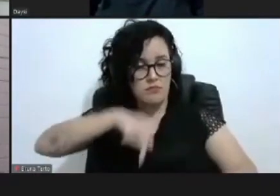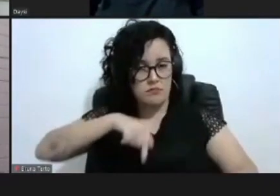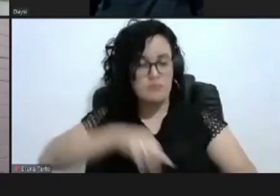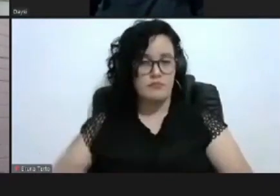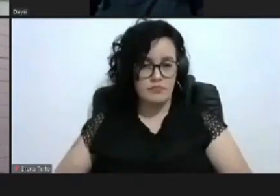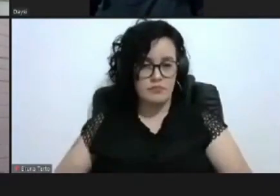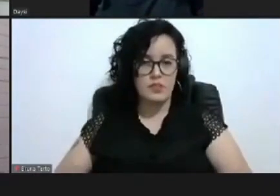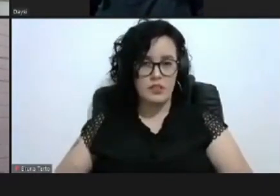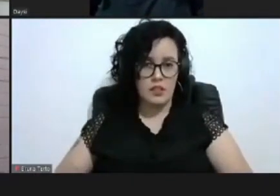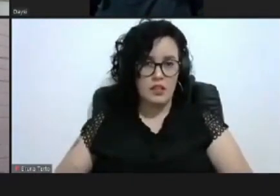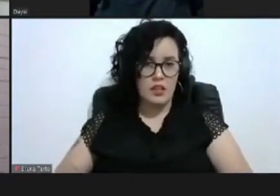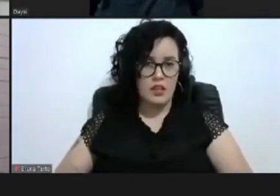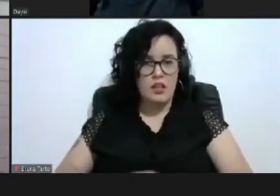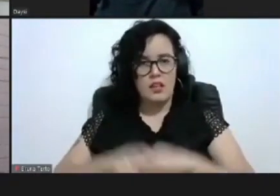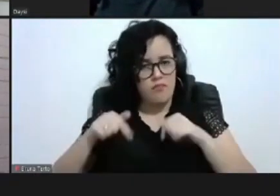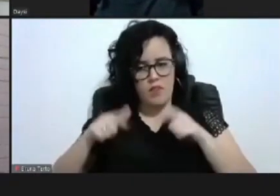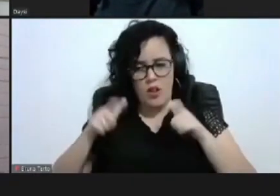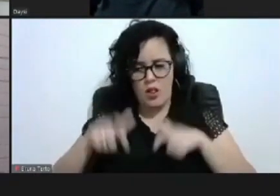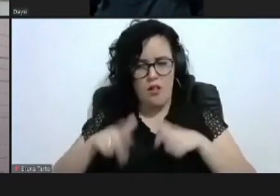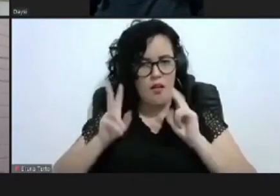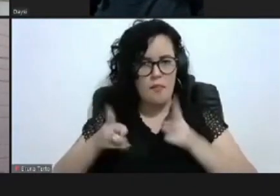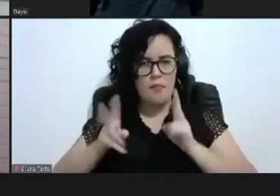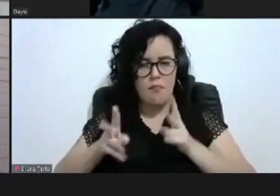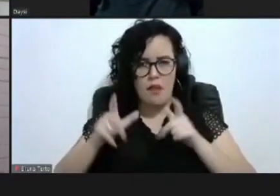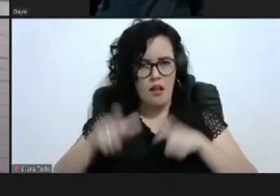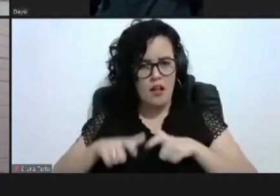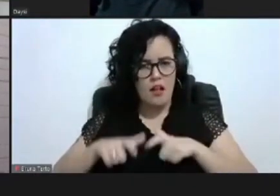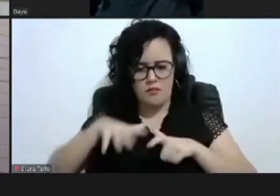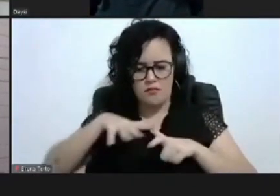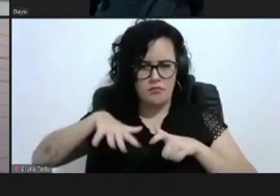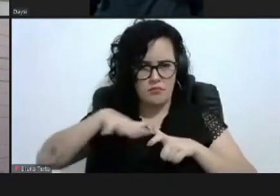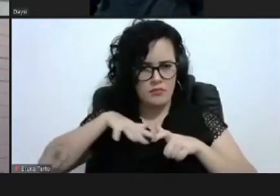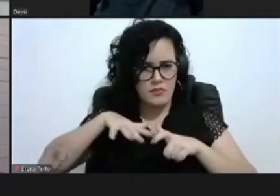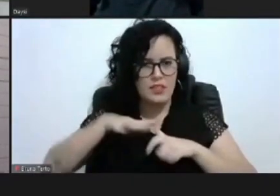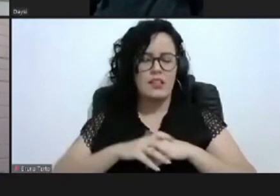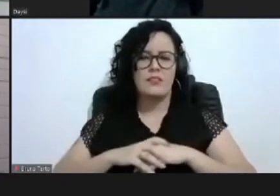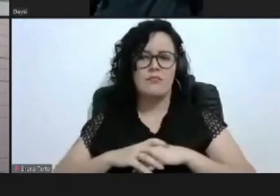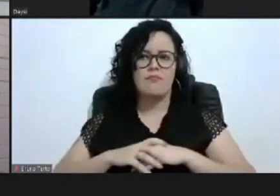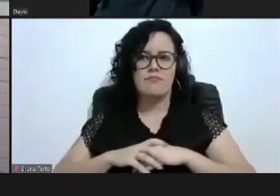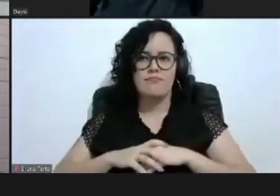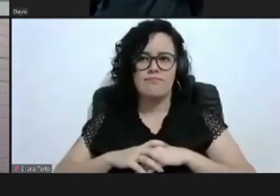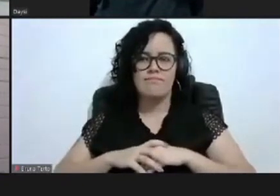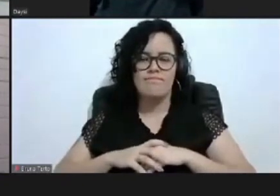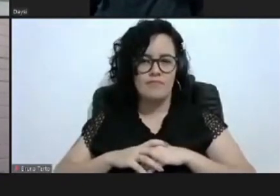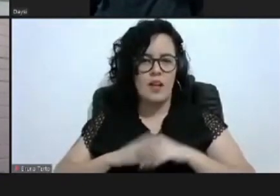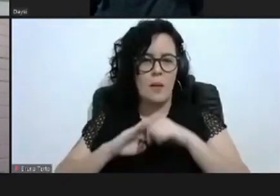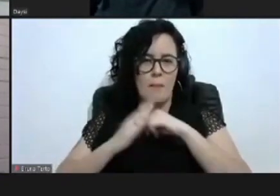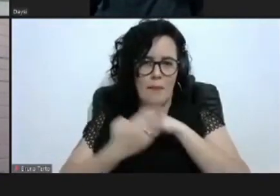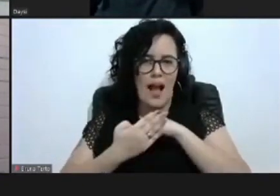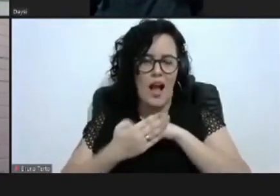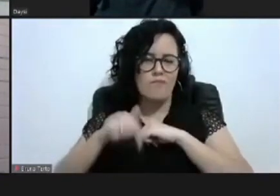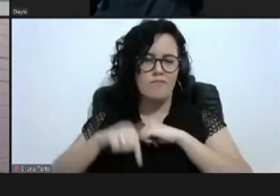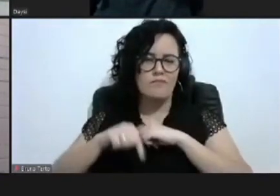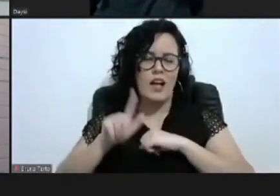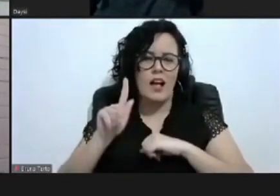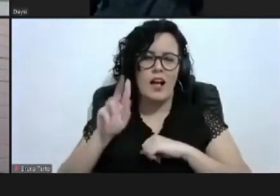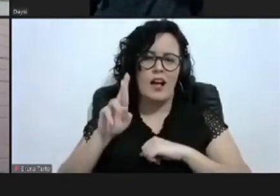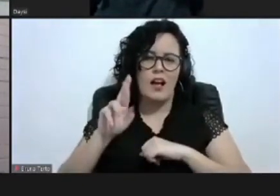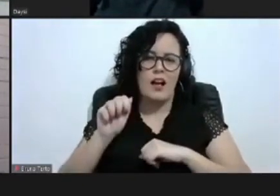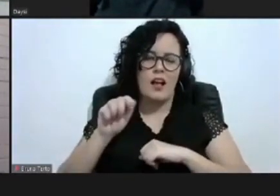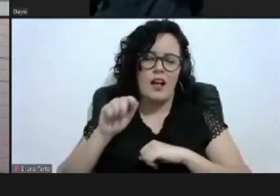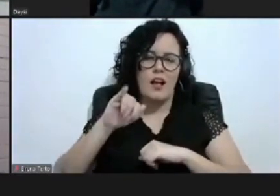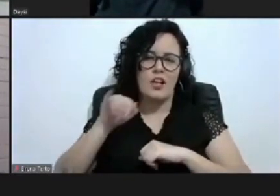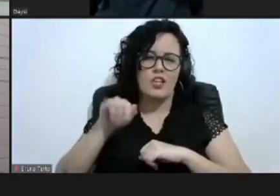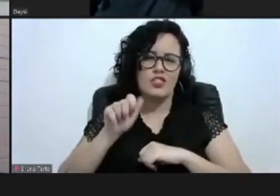mesmo lugar aqui, nessa mesma região, inclusive, bem bairrista, Grajaú, Zona Sul, extremo da Zona Sul de